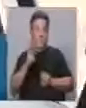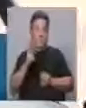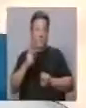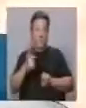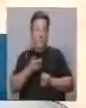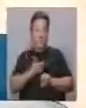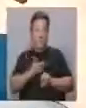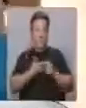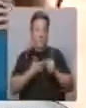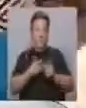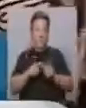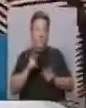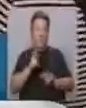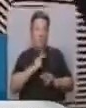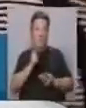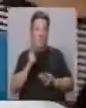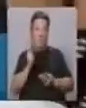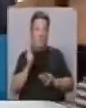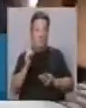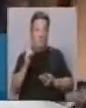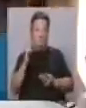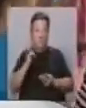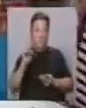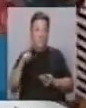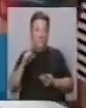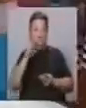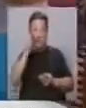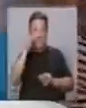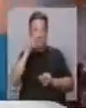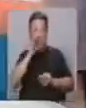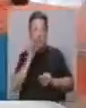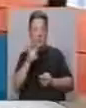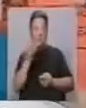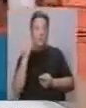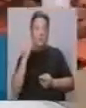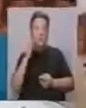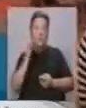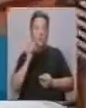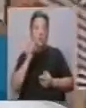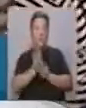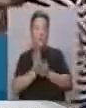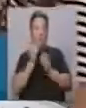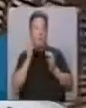da Universidade de Vigo. Sr. Professor, se tivesse tido esta oportunidade quando se formou,